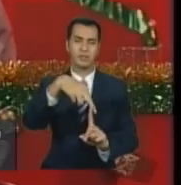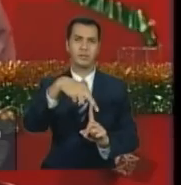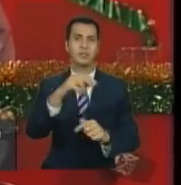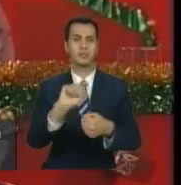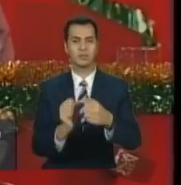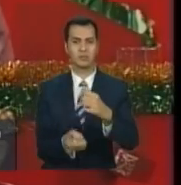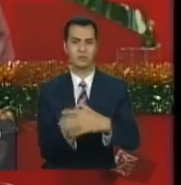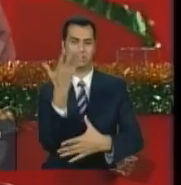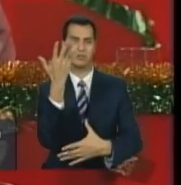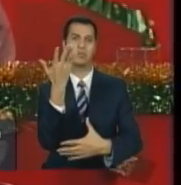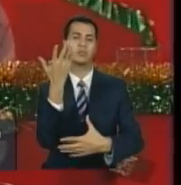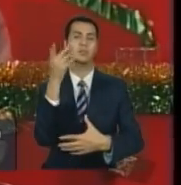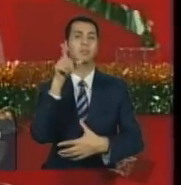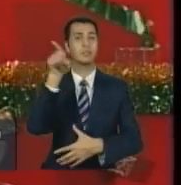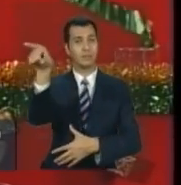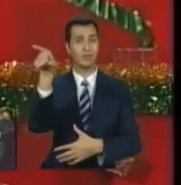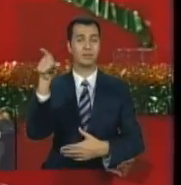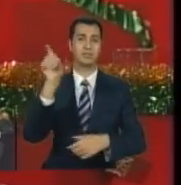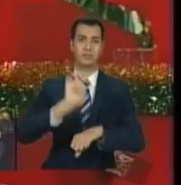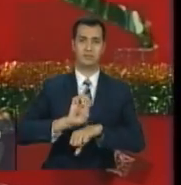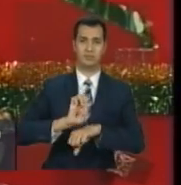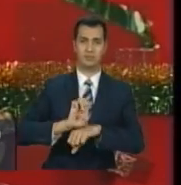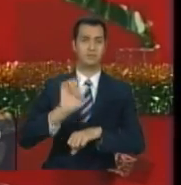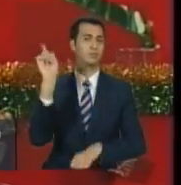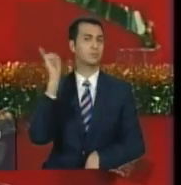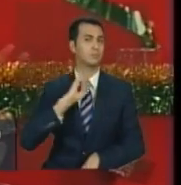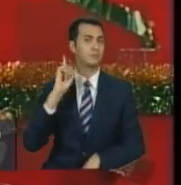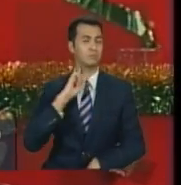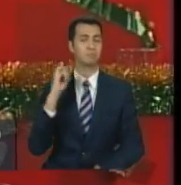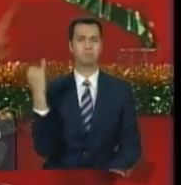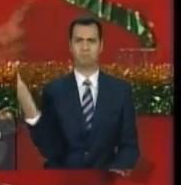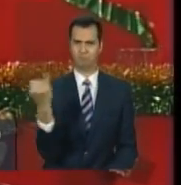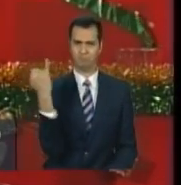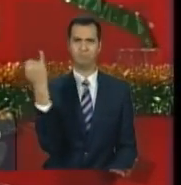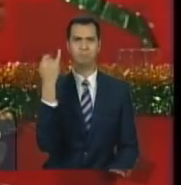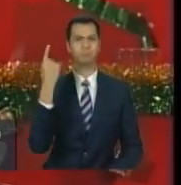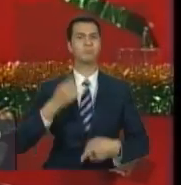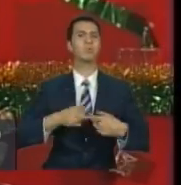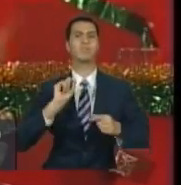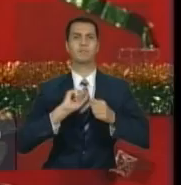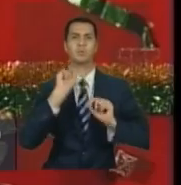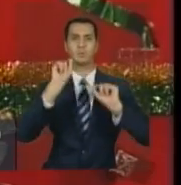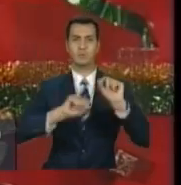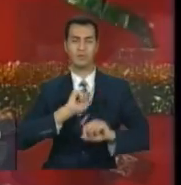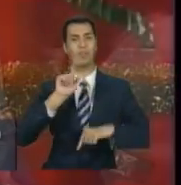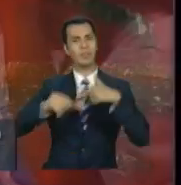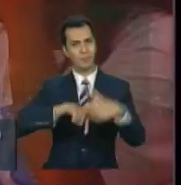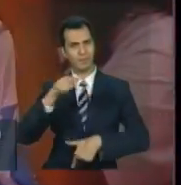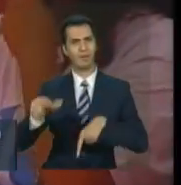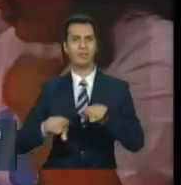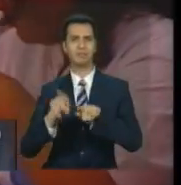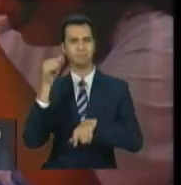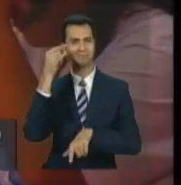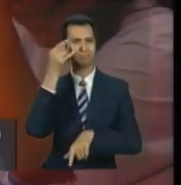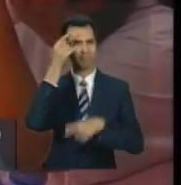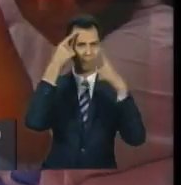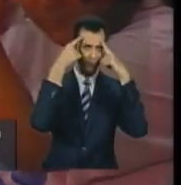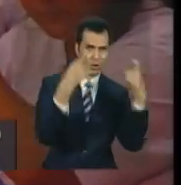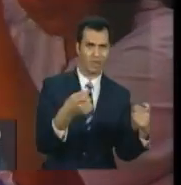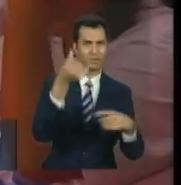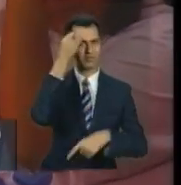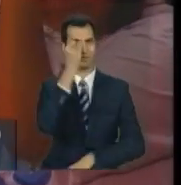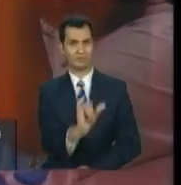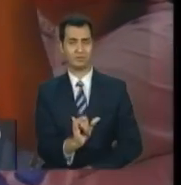em Minas Gerais, ele é importante porque ele também trabalha a dimensão dessa violência. É fato que